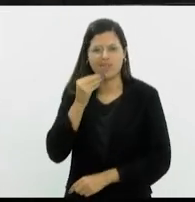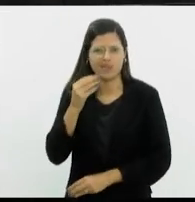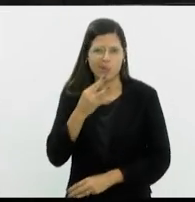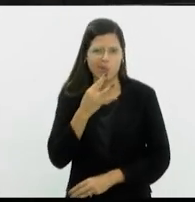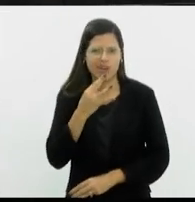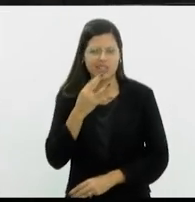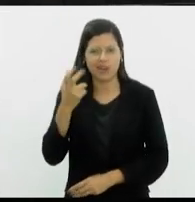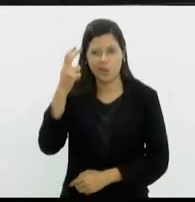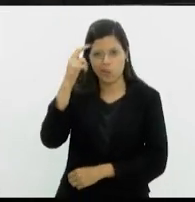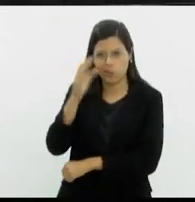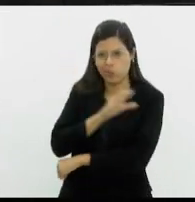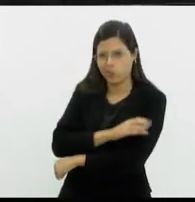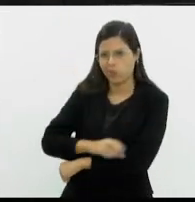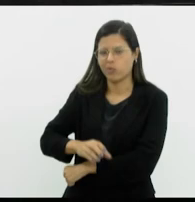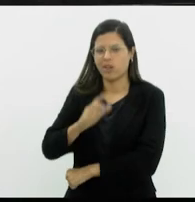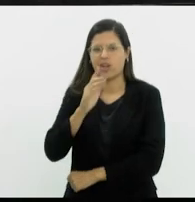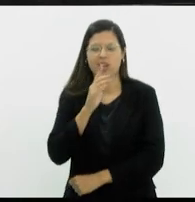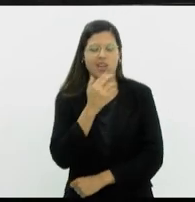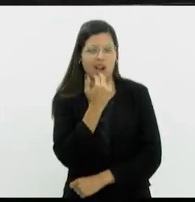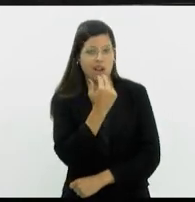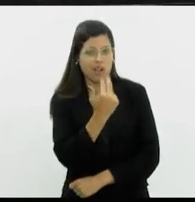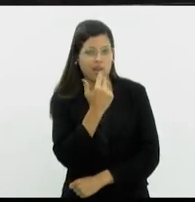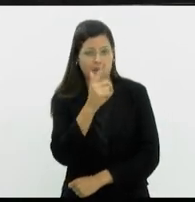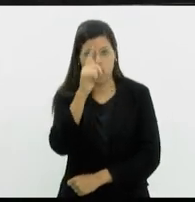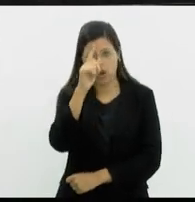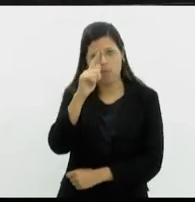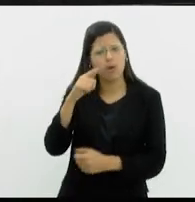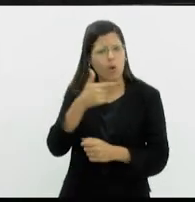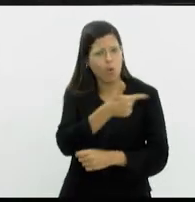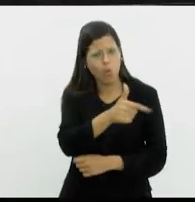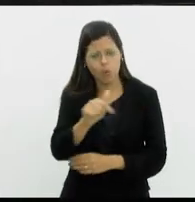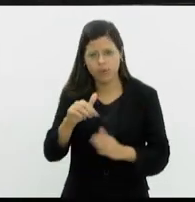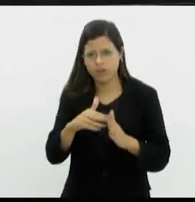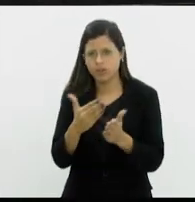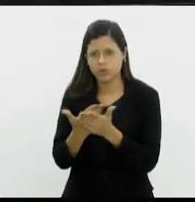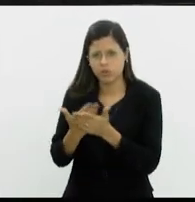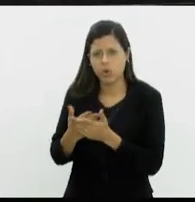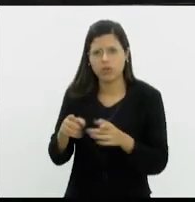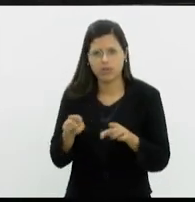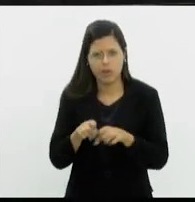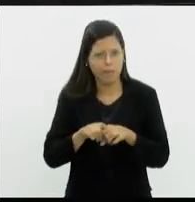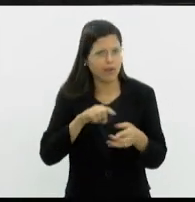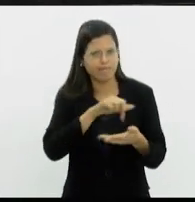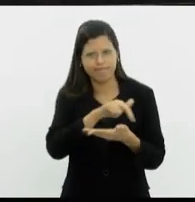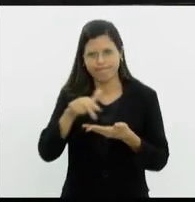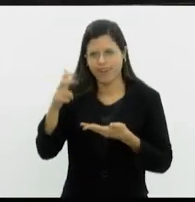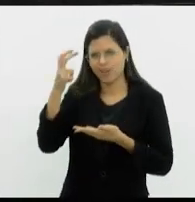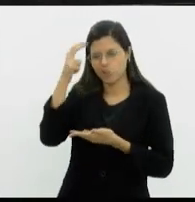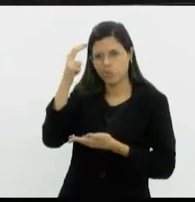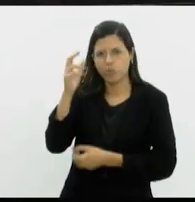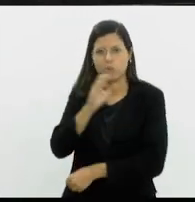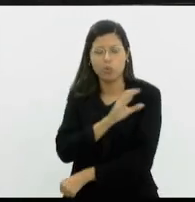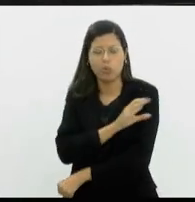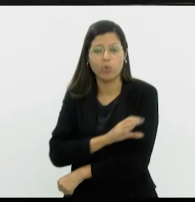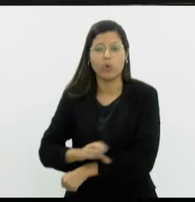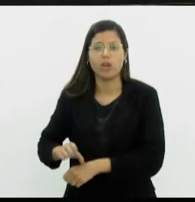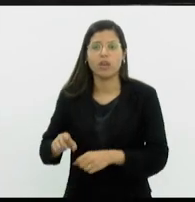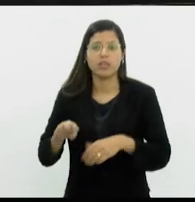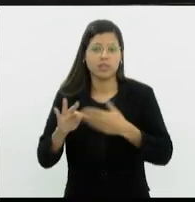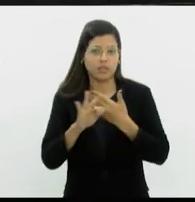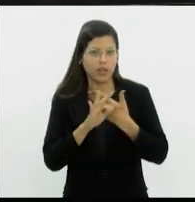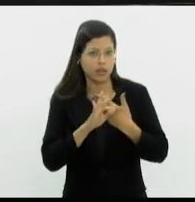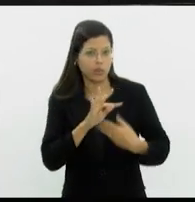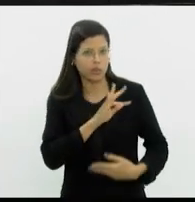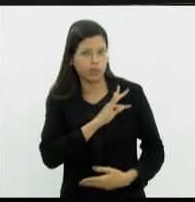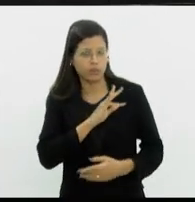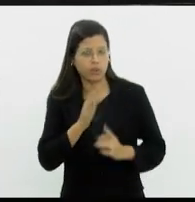assim passa por outras tantas escolas interculturais, por outras tantas escolas tecnológicas, e a